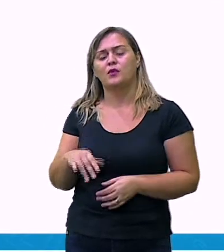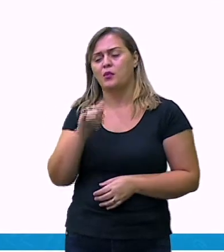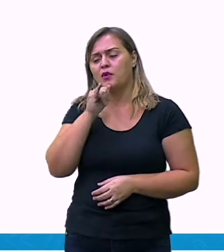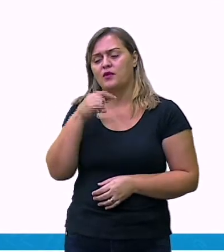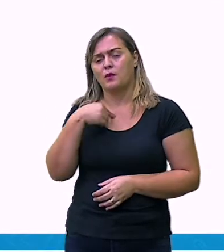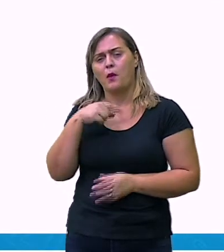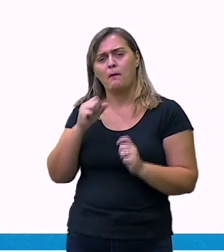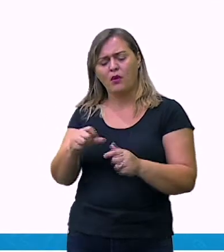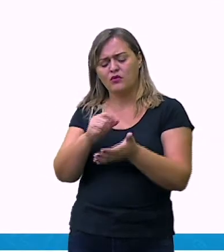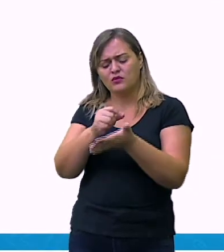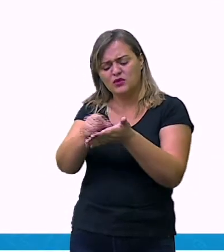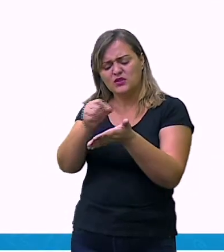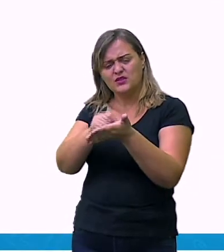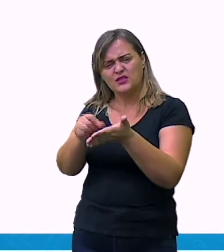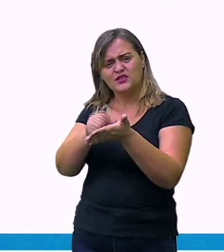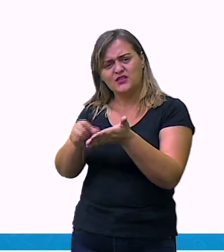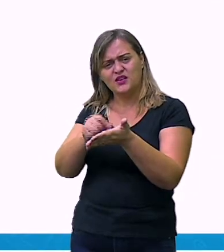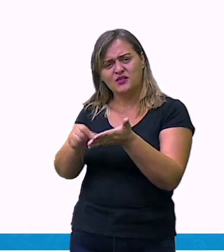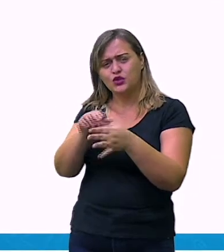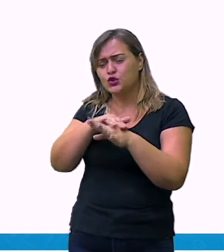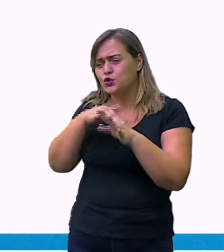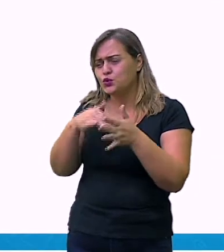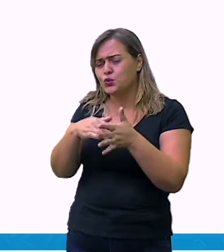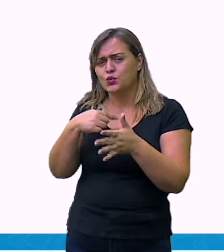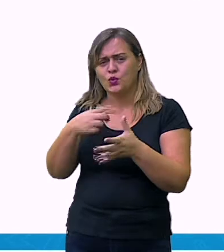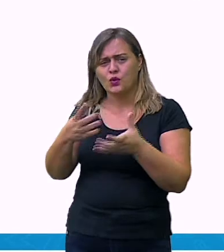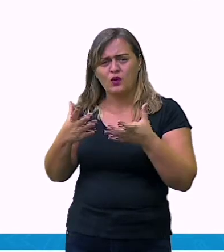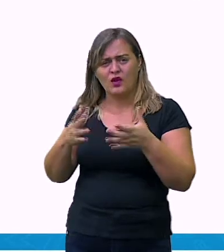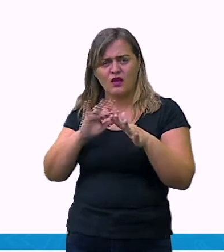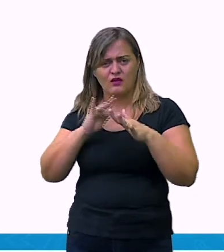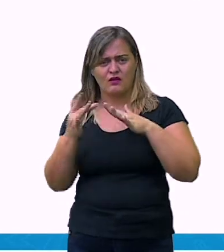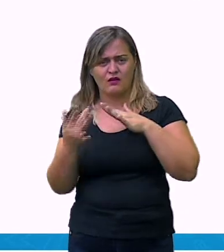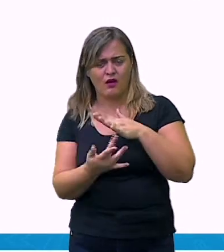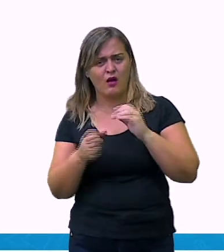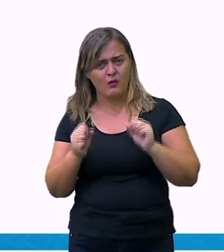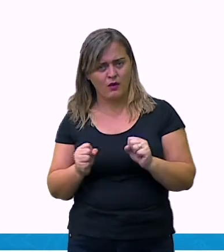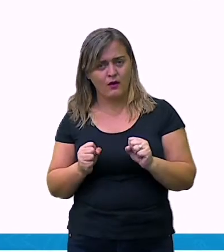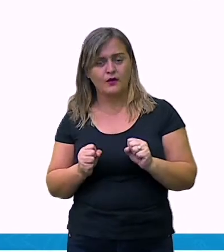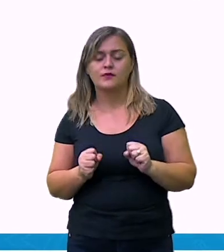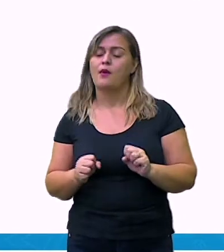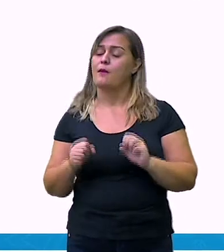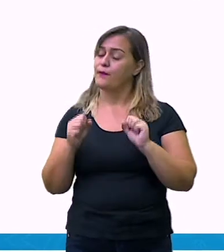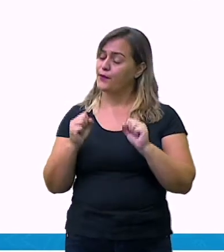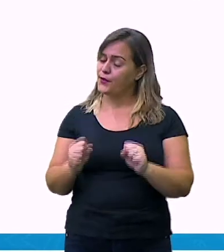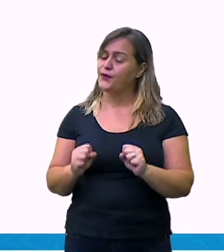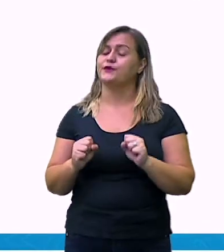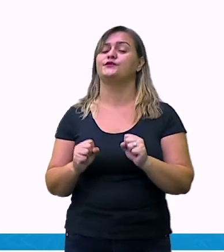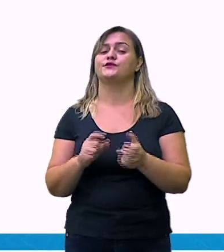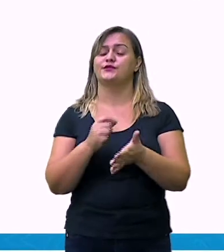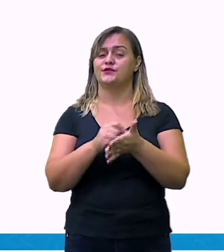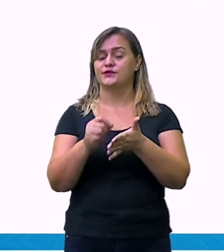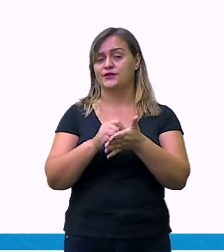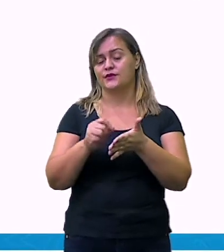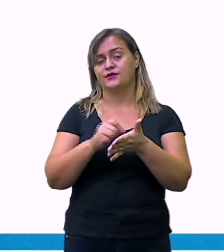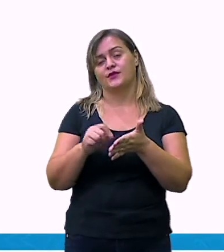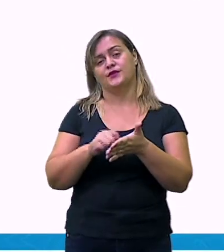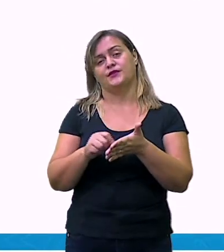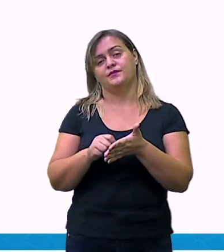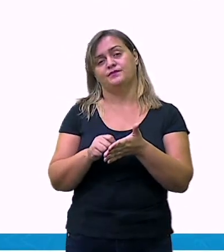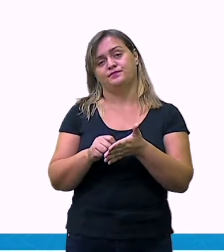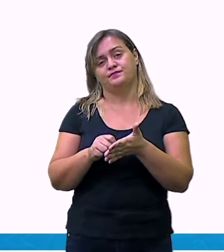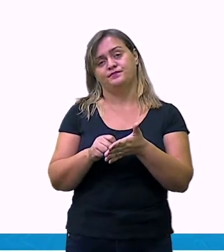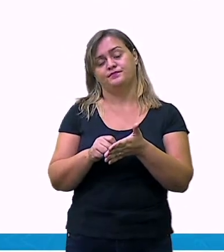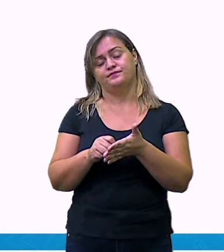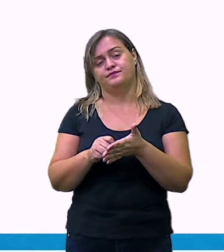que eu quiser nas minhas redes sociais? Eu posso escrever. Eu posso falar o que eu